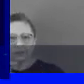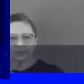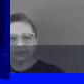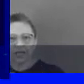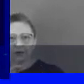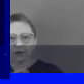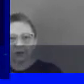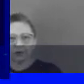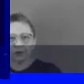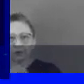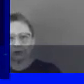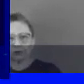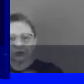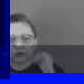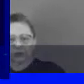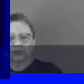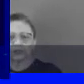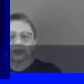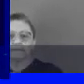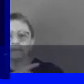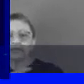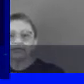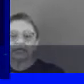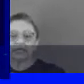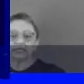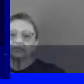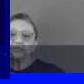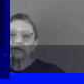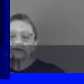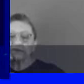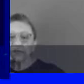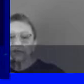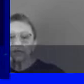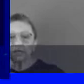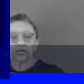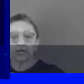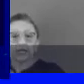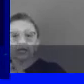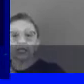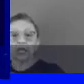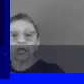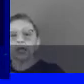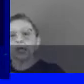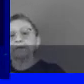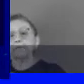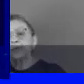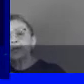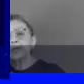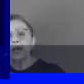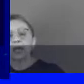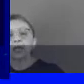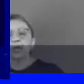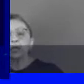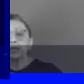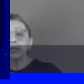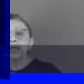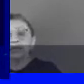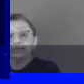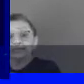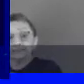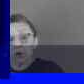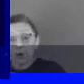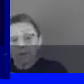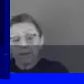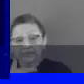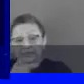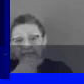O deputado Marcel Van Hatten descreveu o sentimento dos brasileiros dizendo, hoje é um dia em que o Congresso Nacional acorda